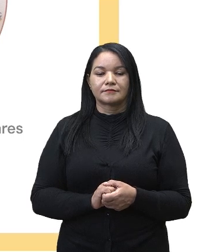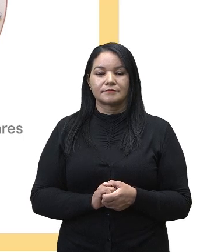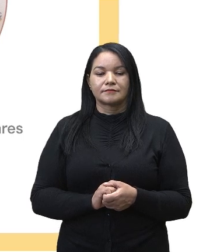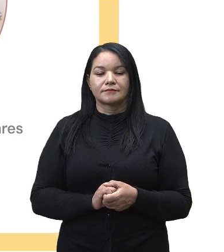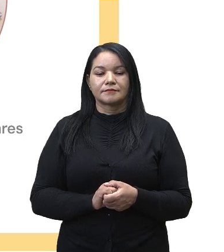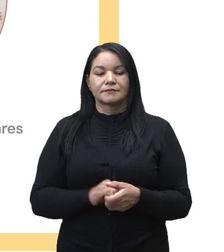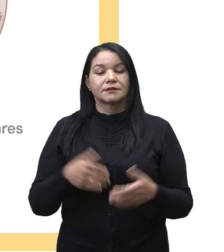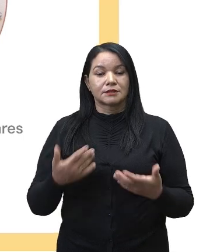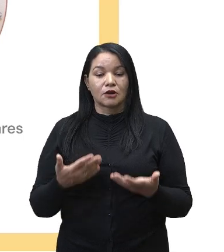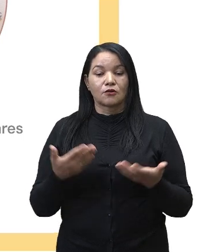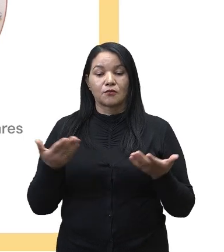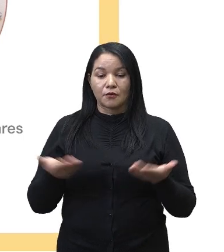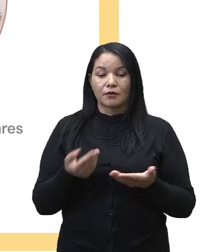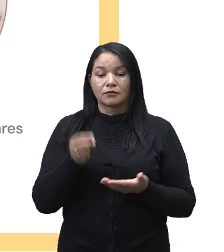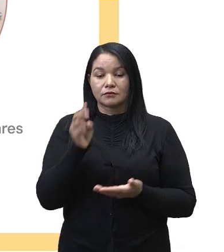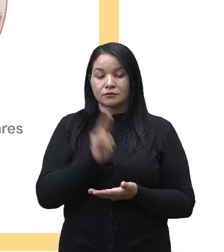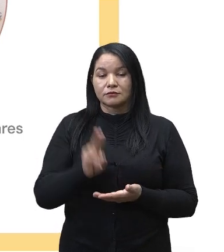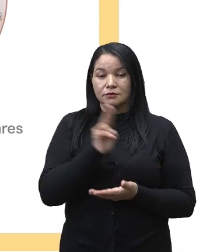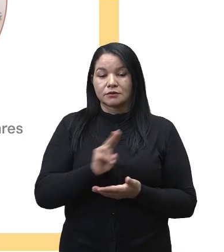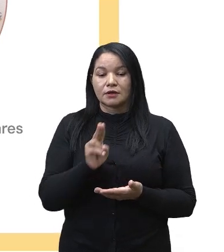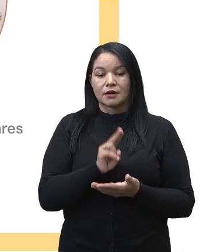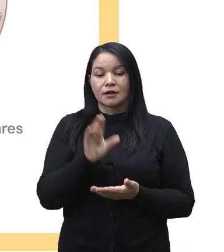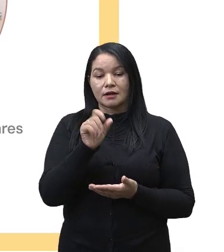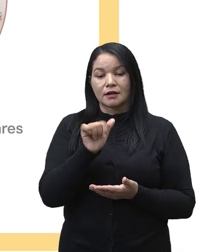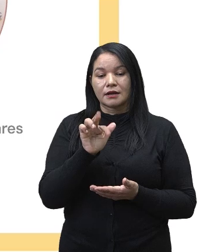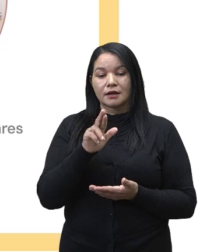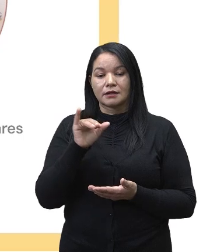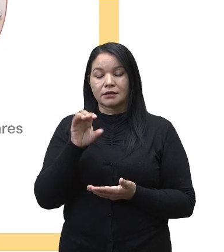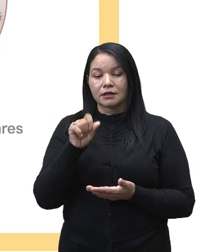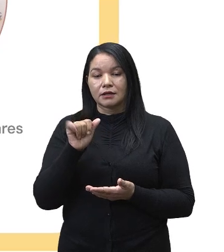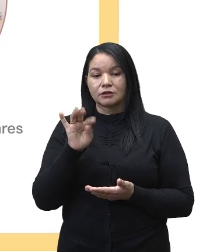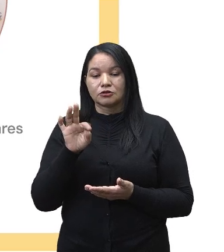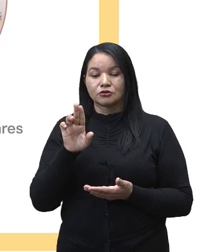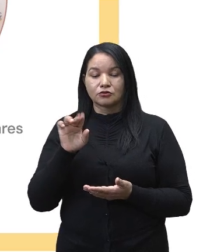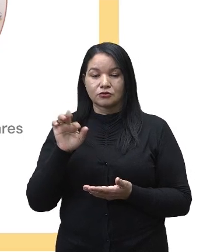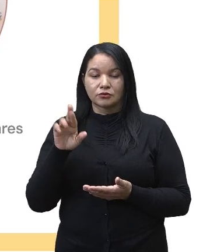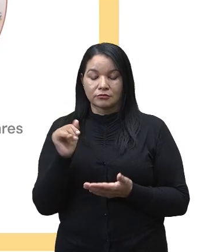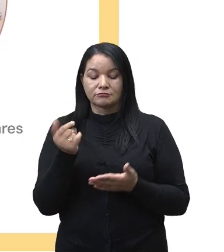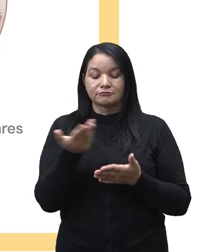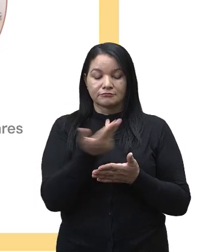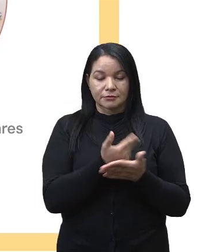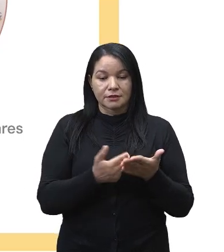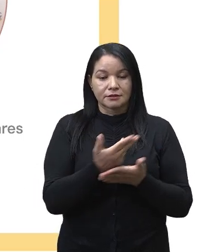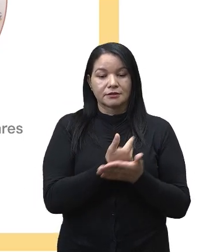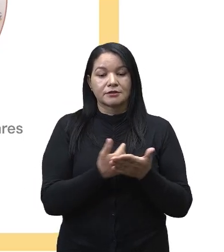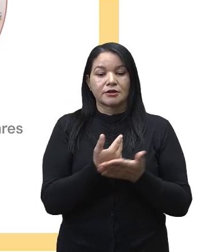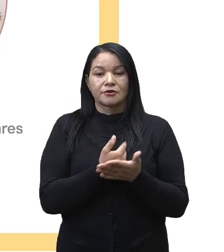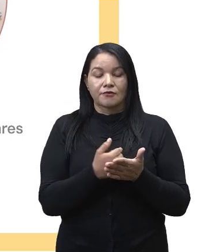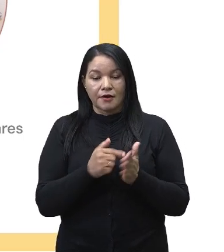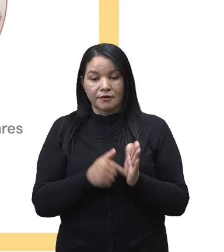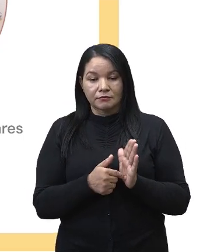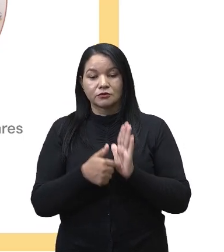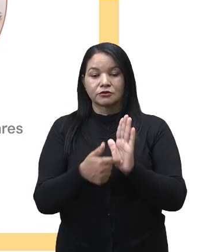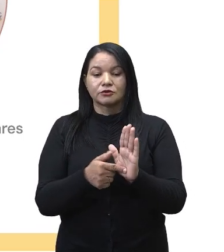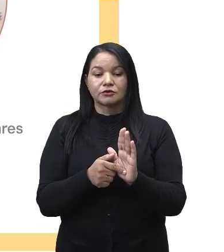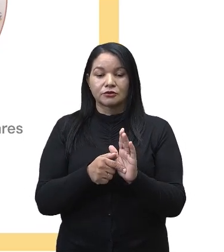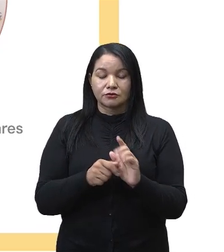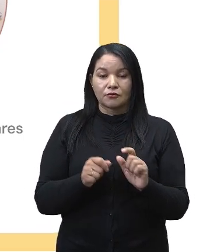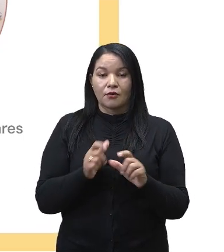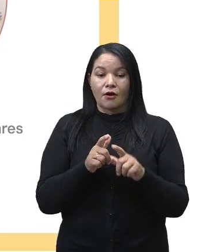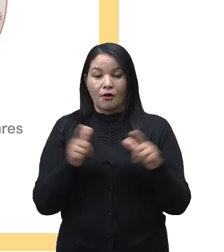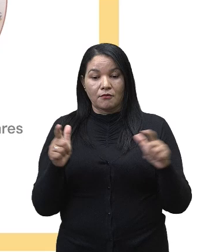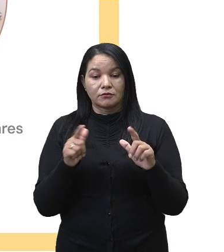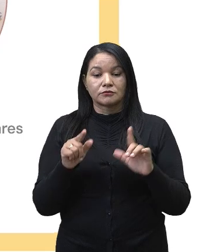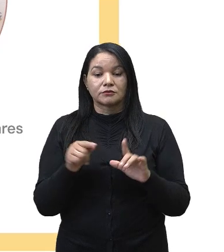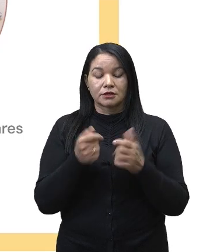vou utilizar na caricatura, né, exagerando aquelas características que são mais evidentes e descrevendo